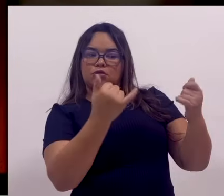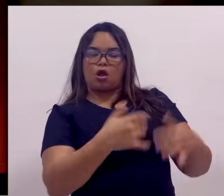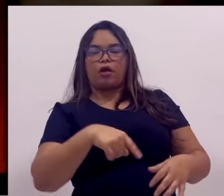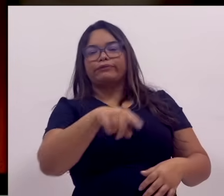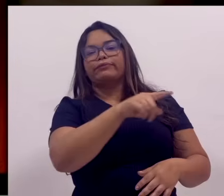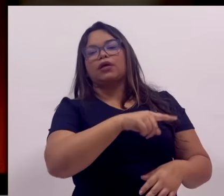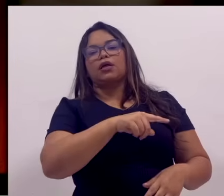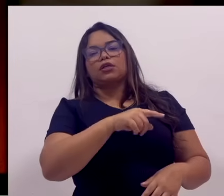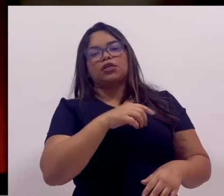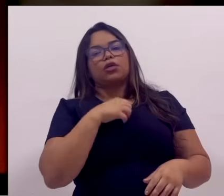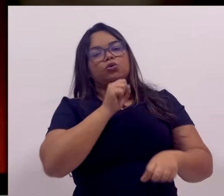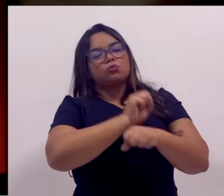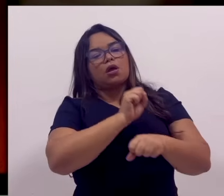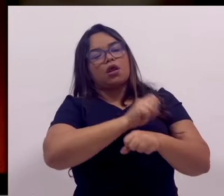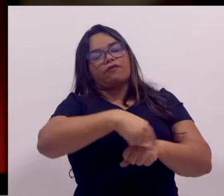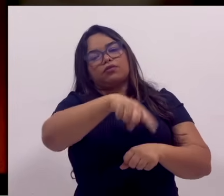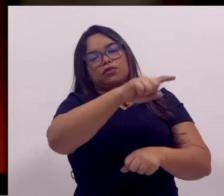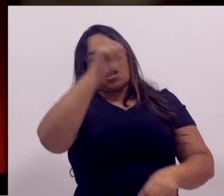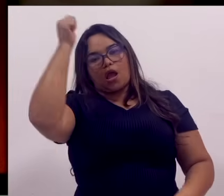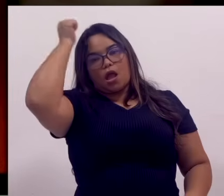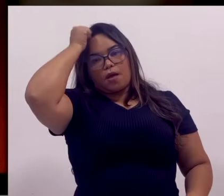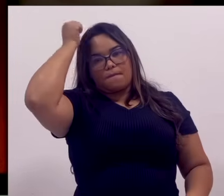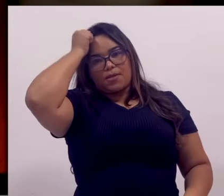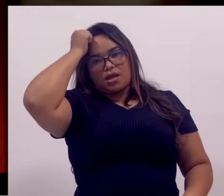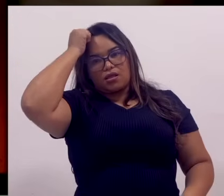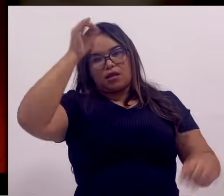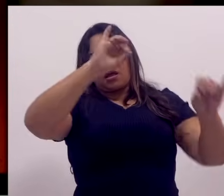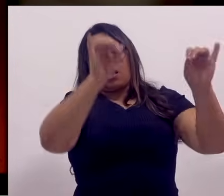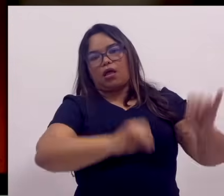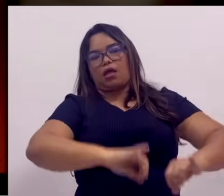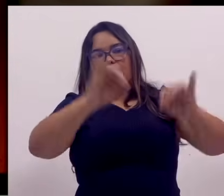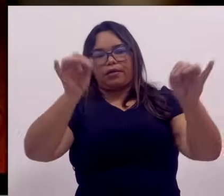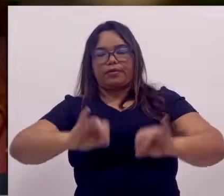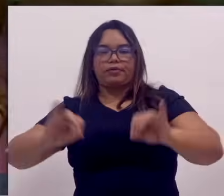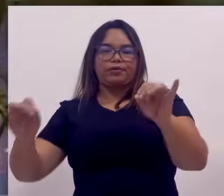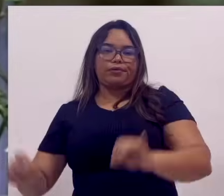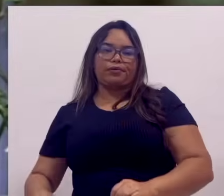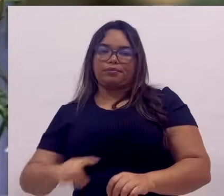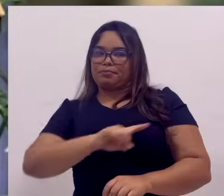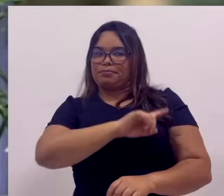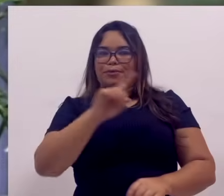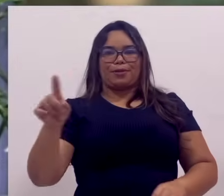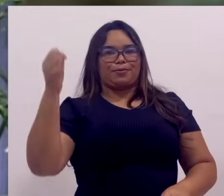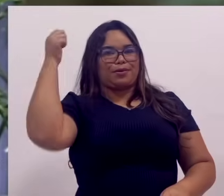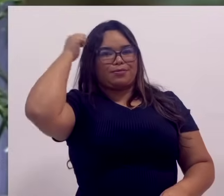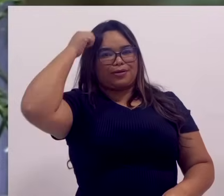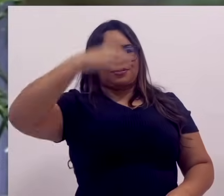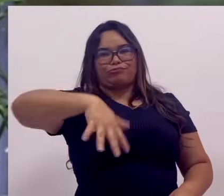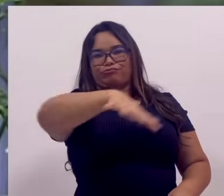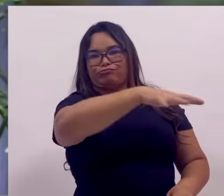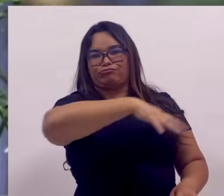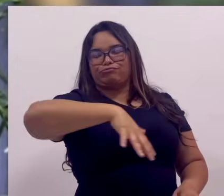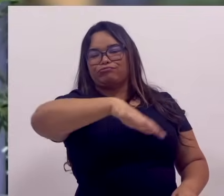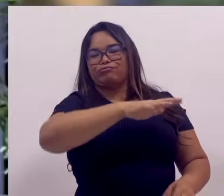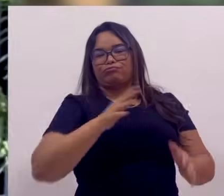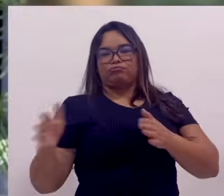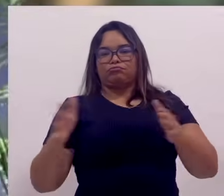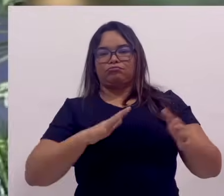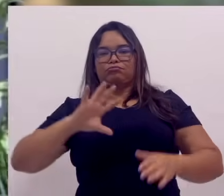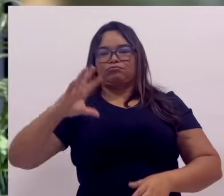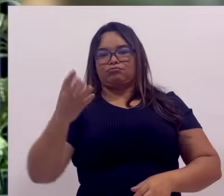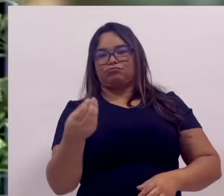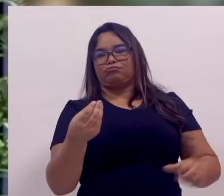que se arrependesse da sua prostituição, e não se arrependeu. Eu lhe dei tempo, muito tempo para se